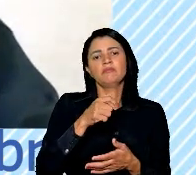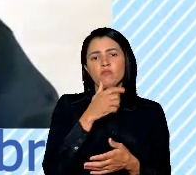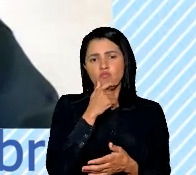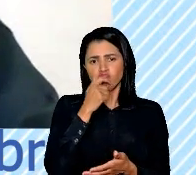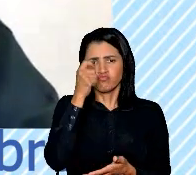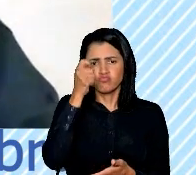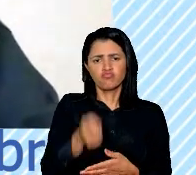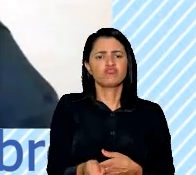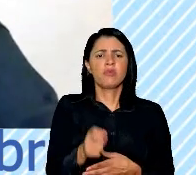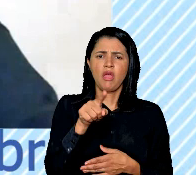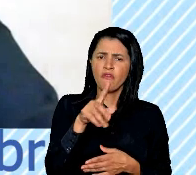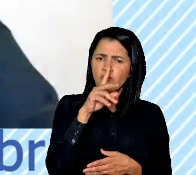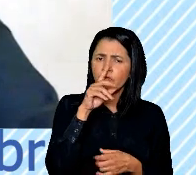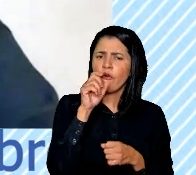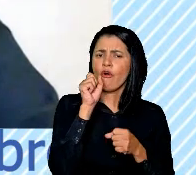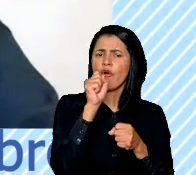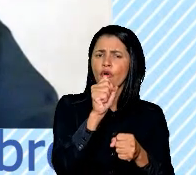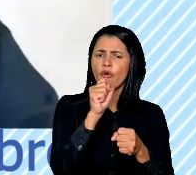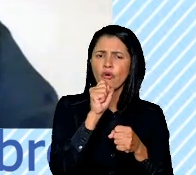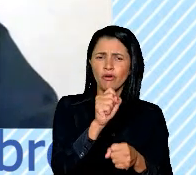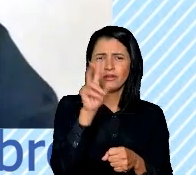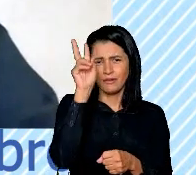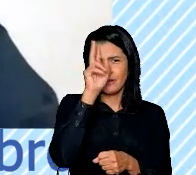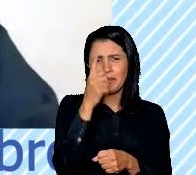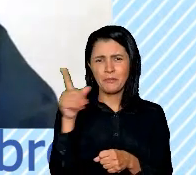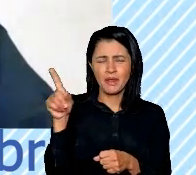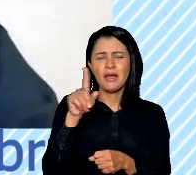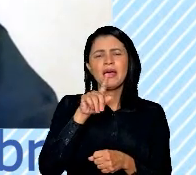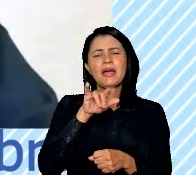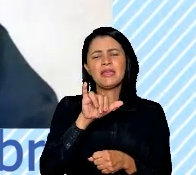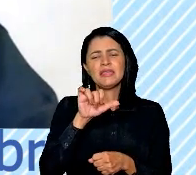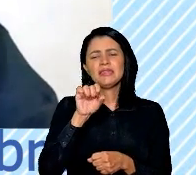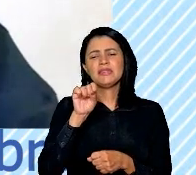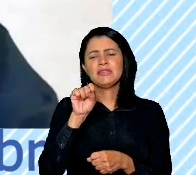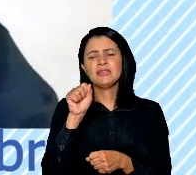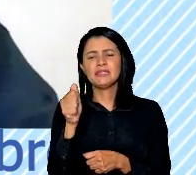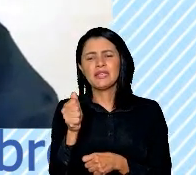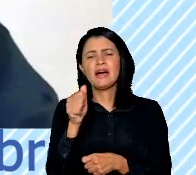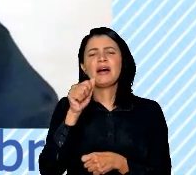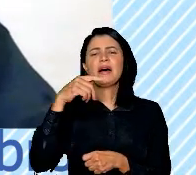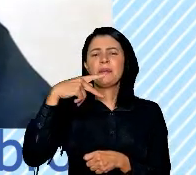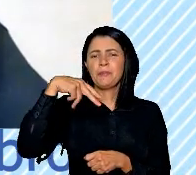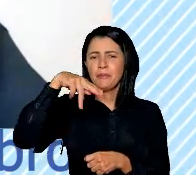forte. Basta lembrar o caso da Isa Pena, mais recentemente do